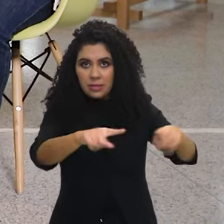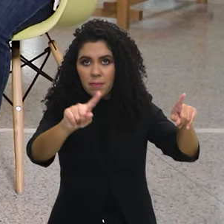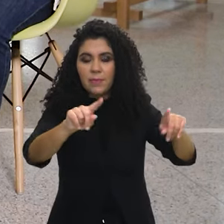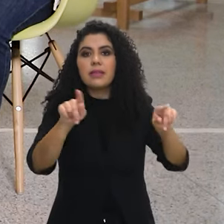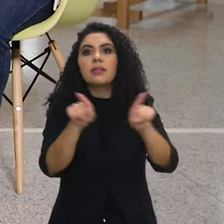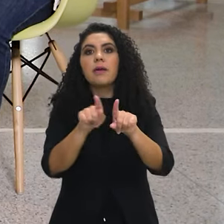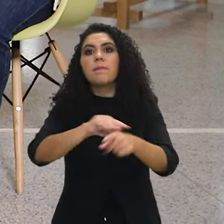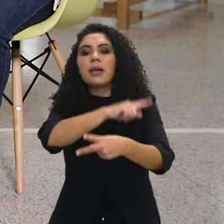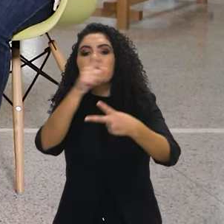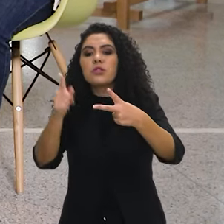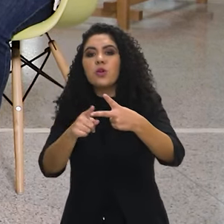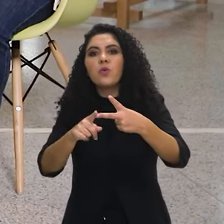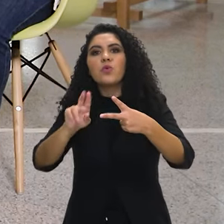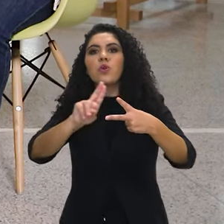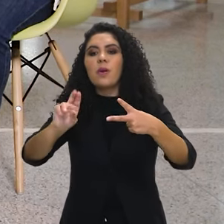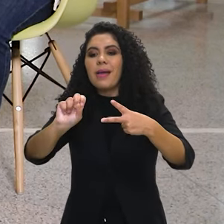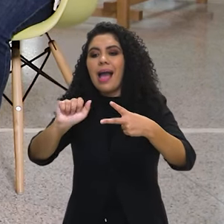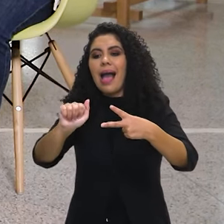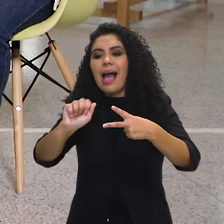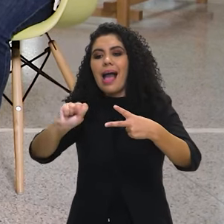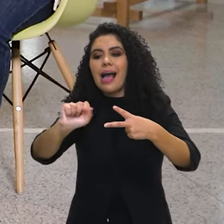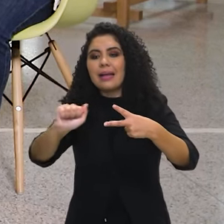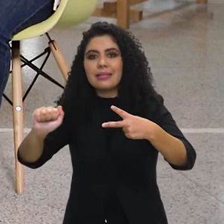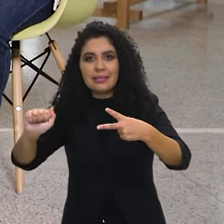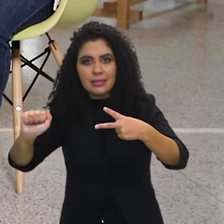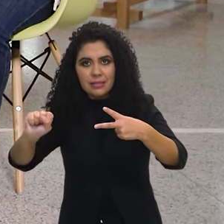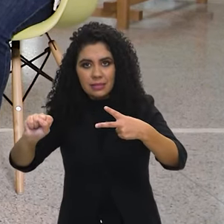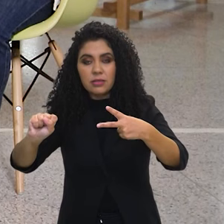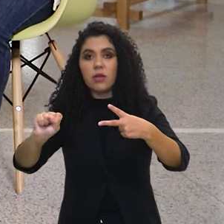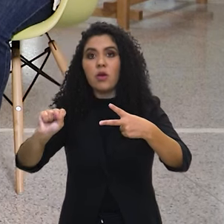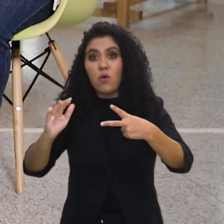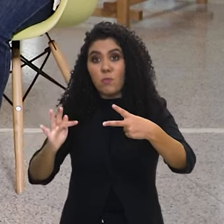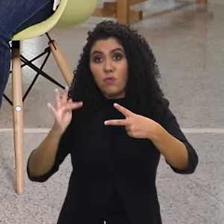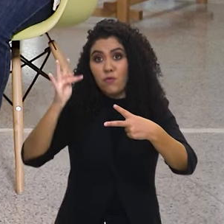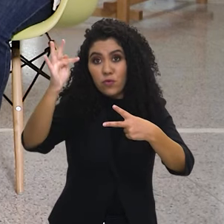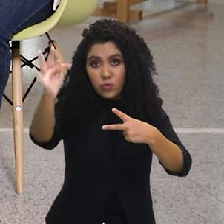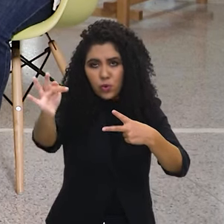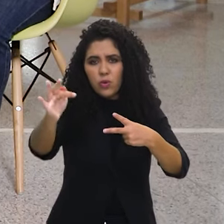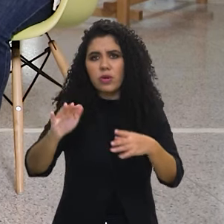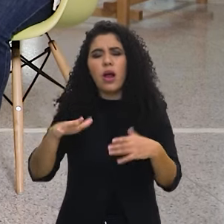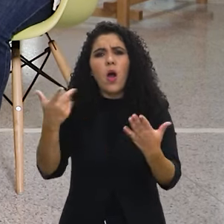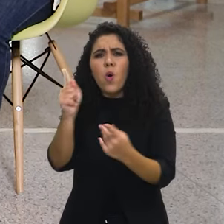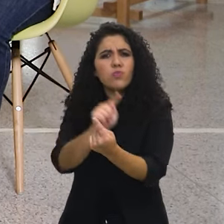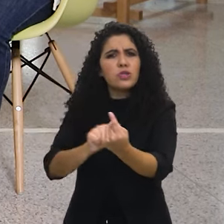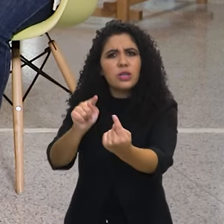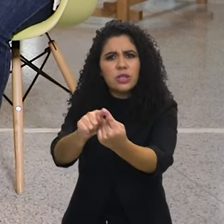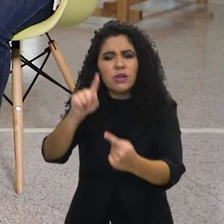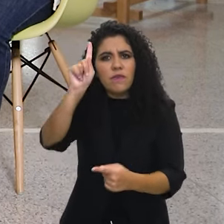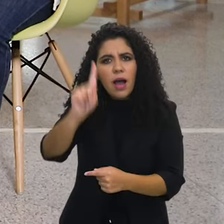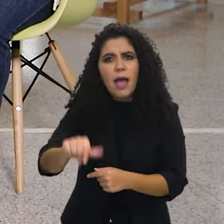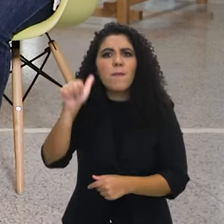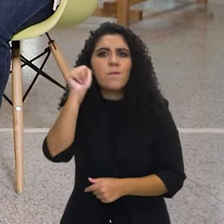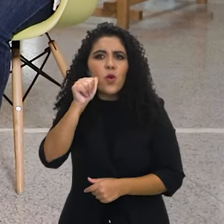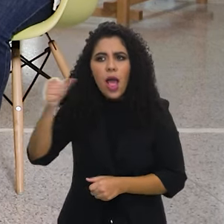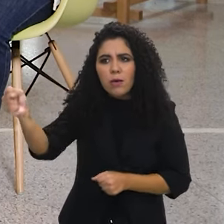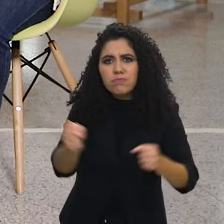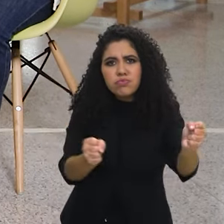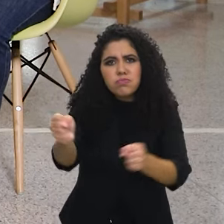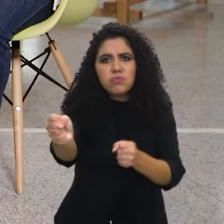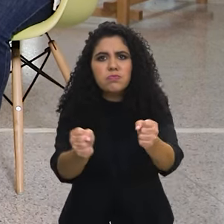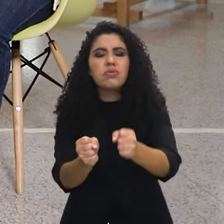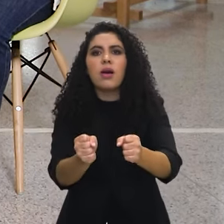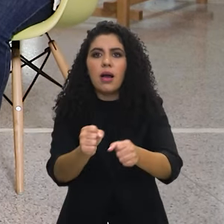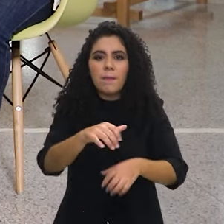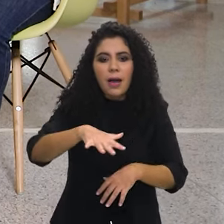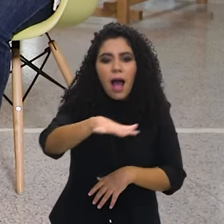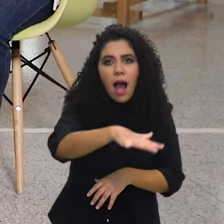lançamento do asas pro Futuro conta pra gente eh A ideia é botar mais jovens mais mulheres para participarem